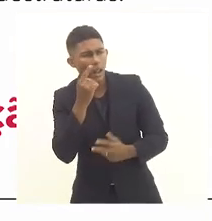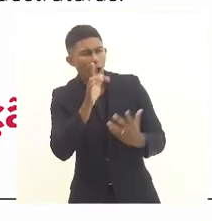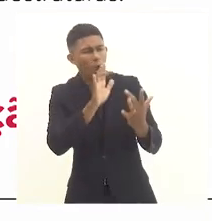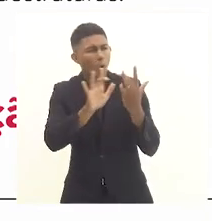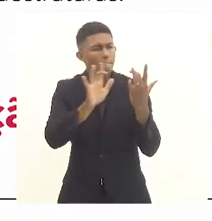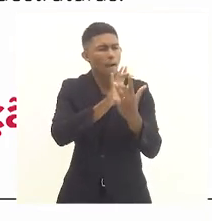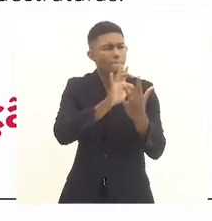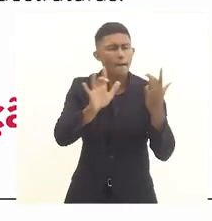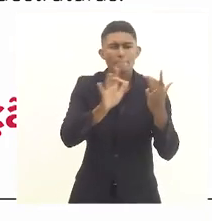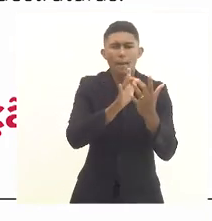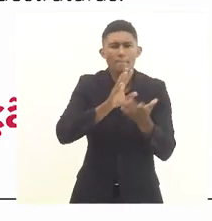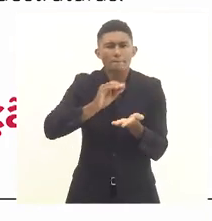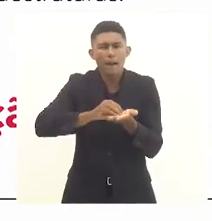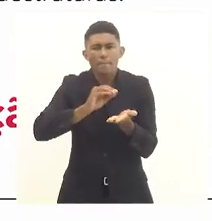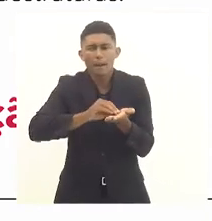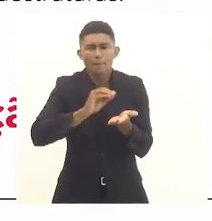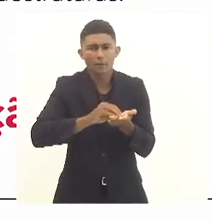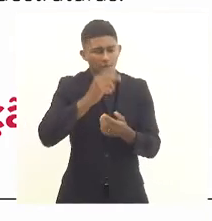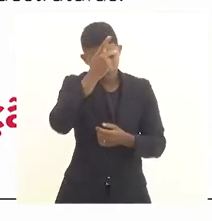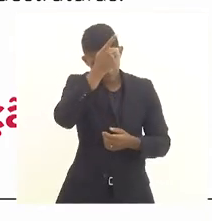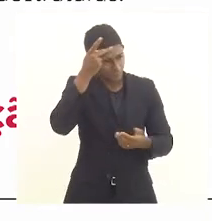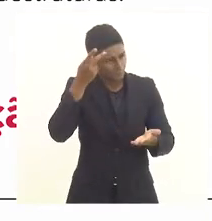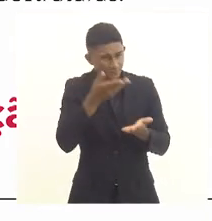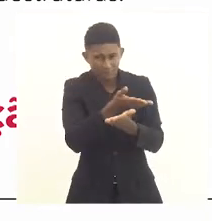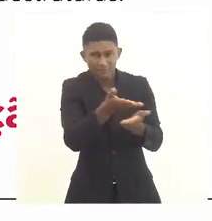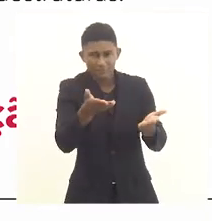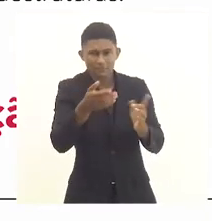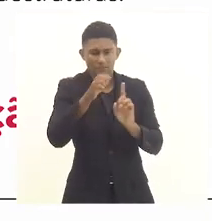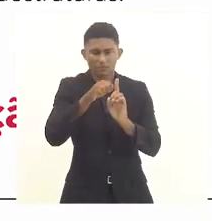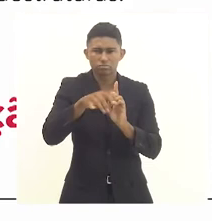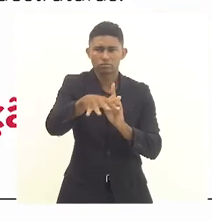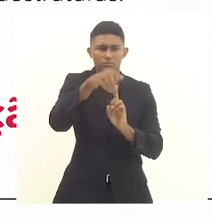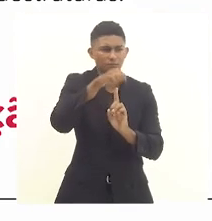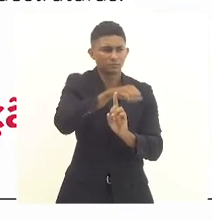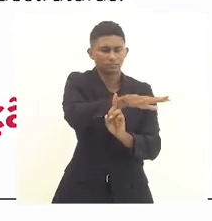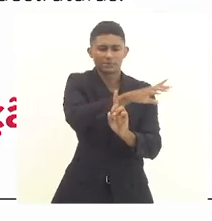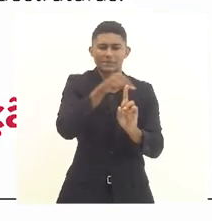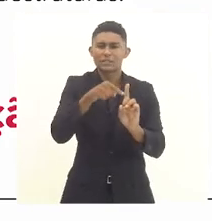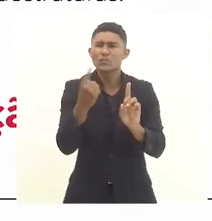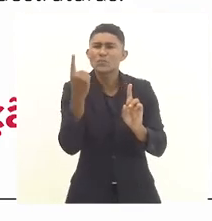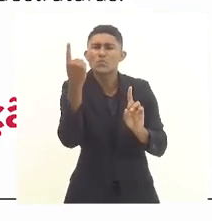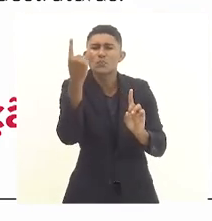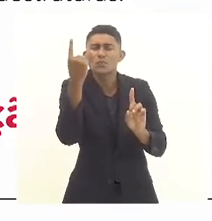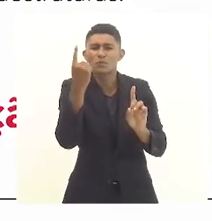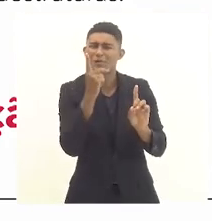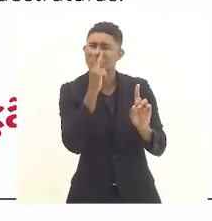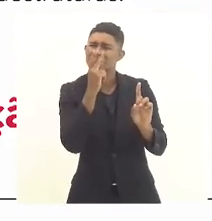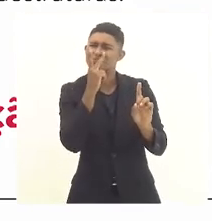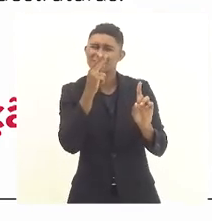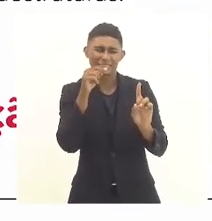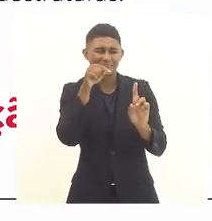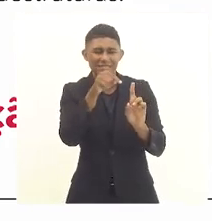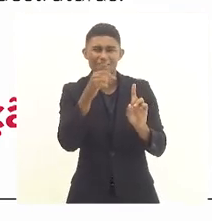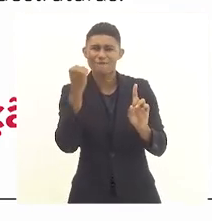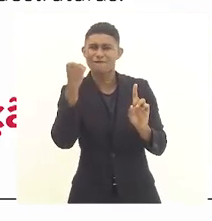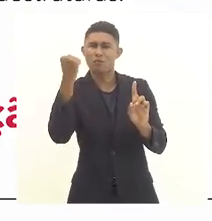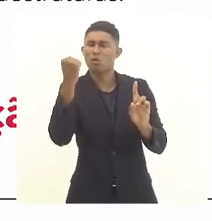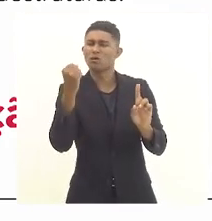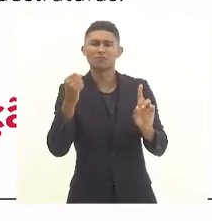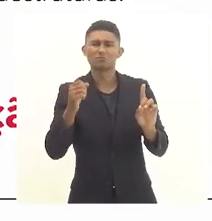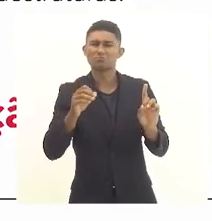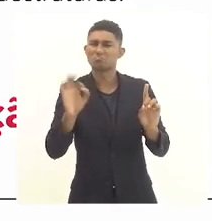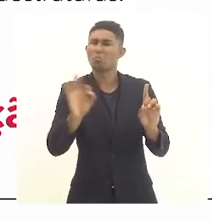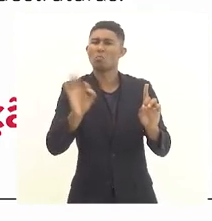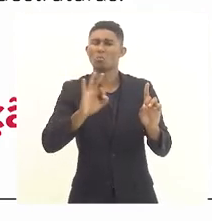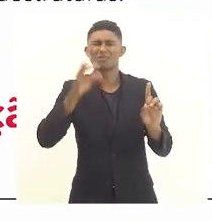tem mais gente dividindo a mesma torre de celular, ou seja, que tem um sinal, às vezes, residual e não suficiente para tocar a sua